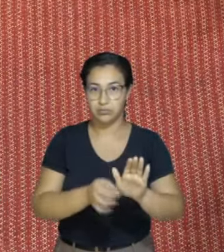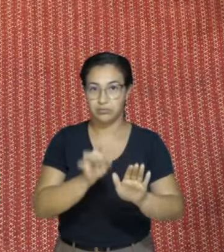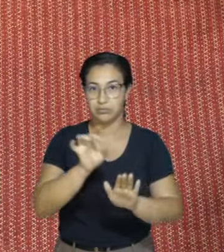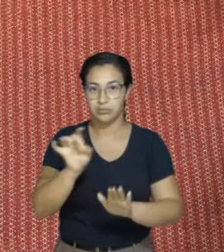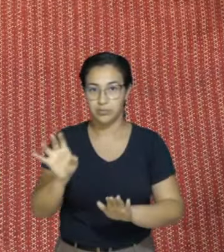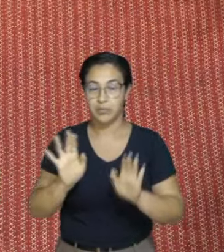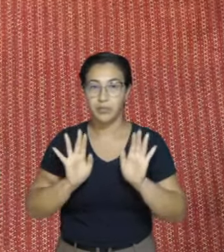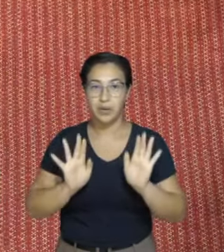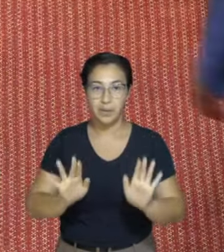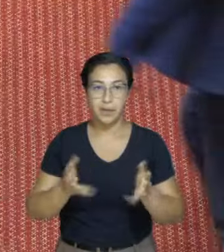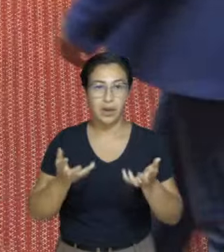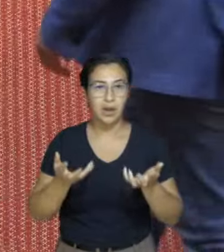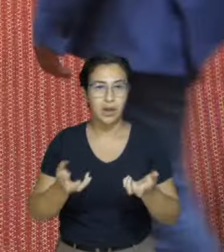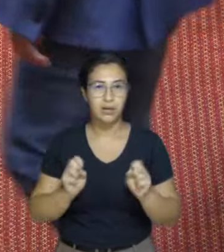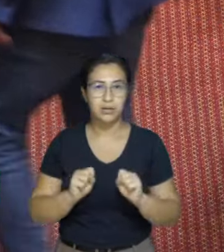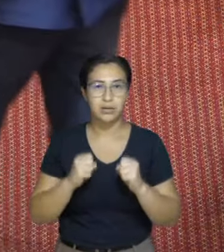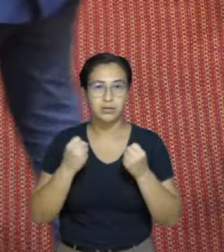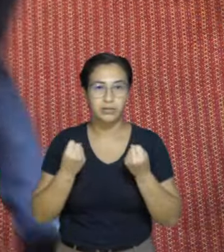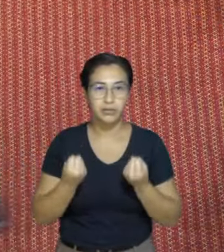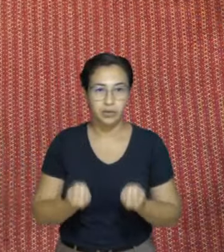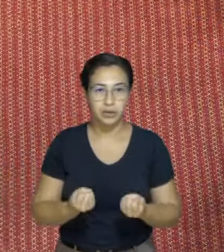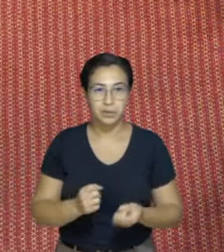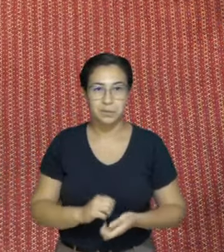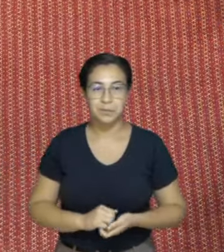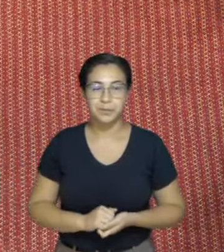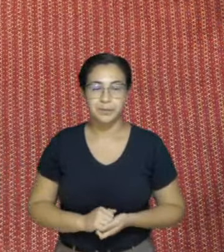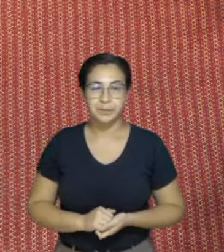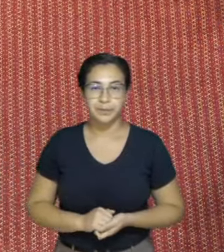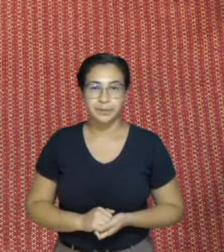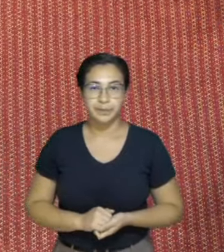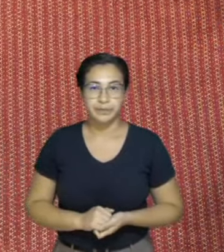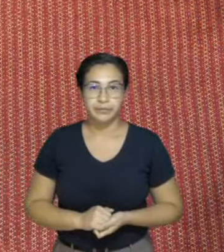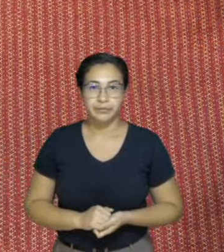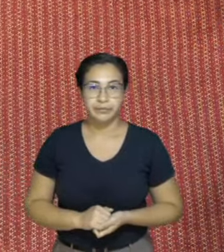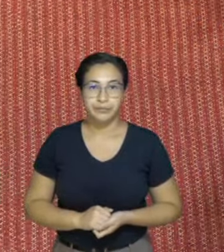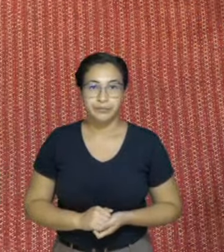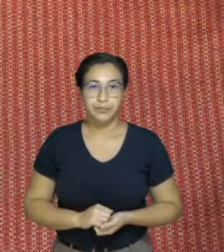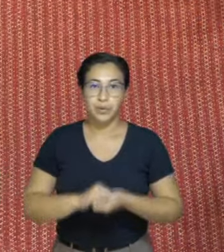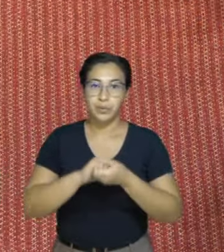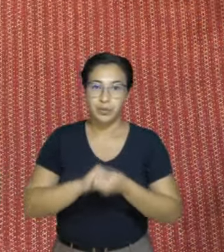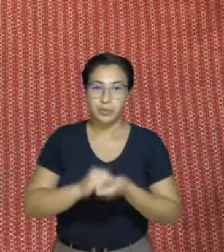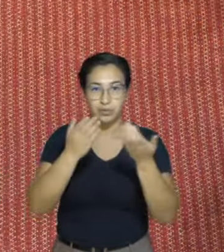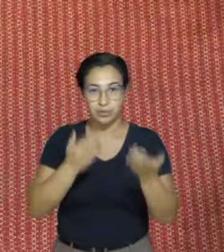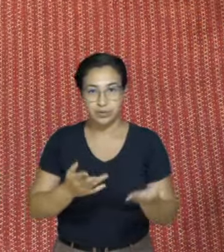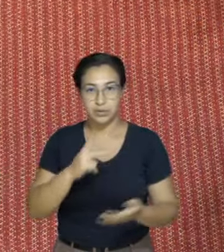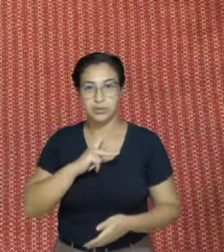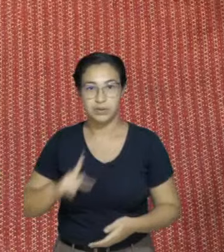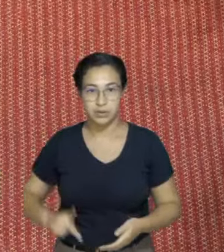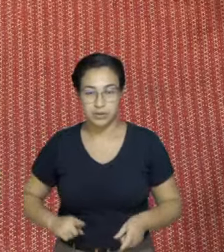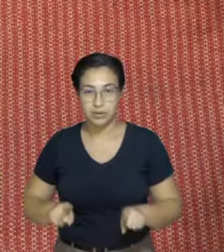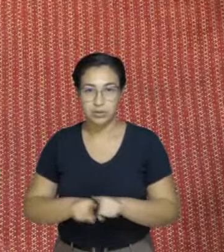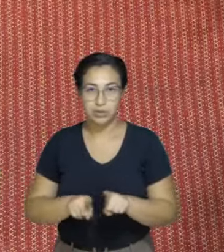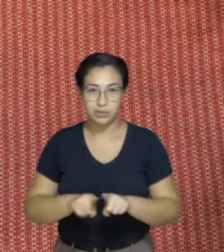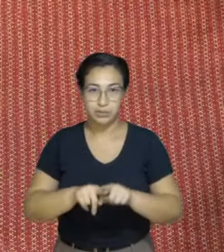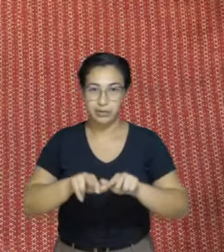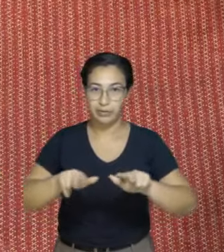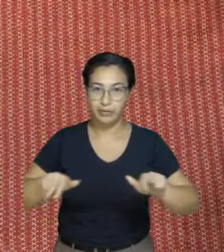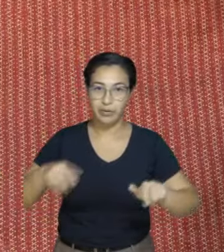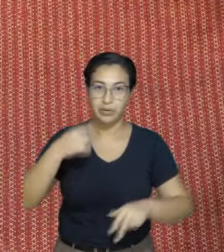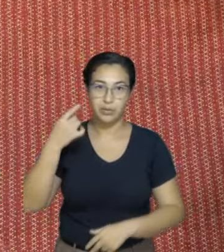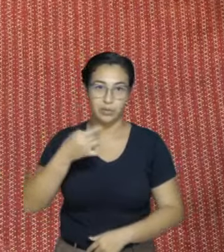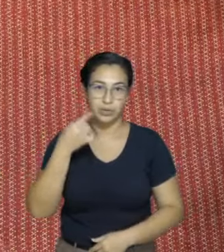aqui uma defesa da mesma. Então, quero, de forma especial, saudá-la a você, presidente, também aos nobres colegas deputados,